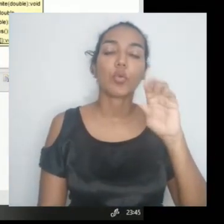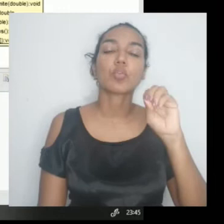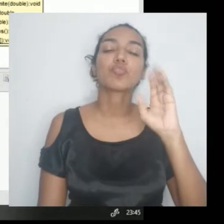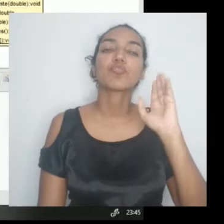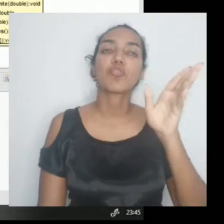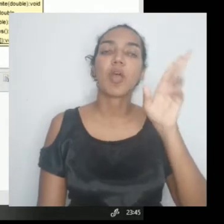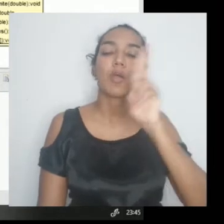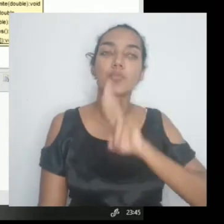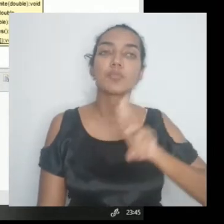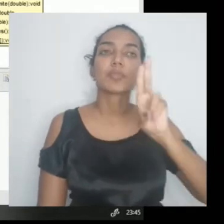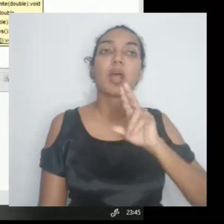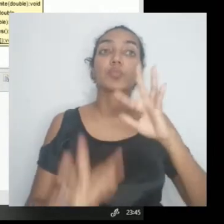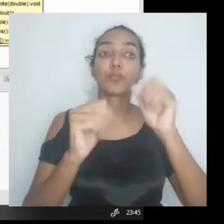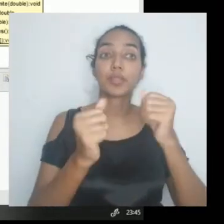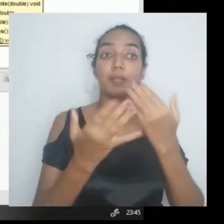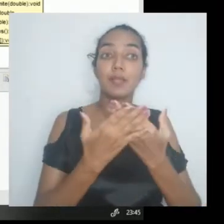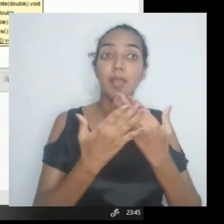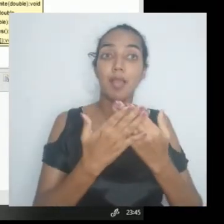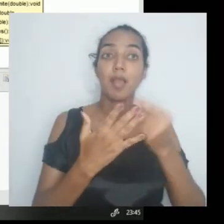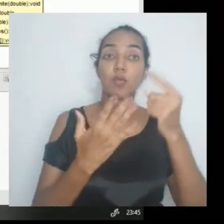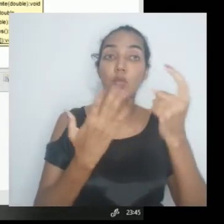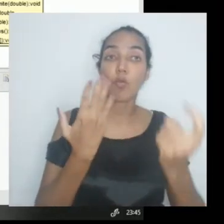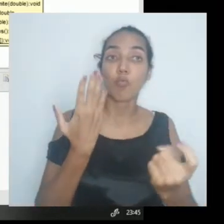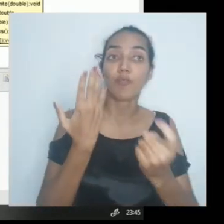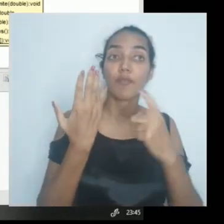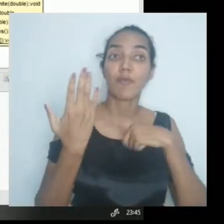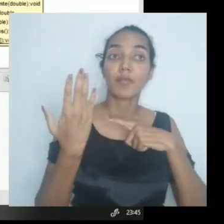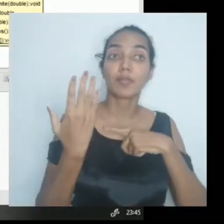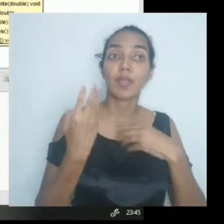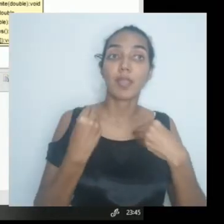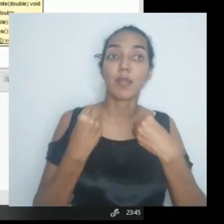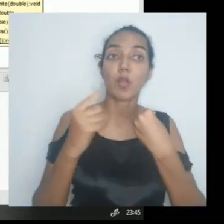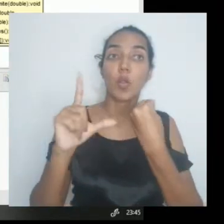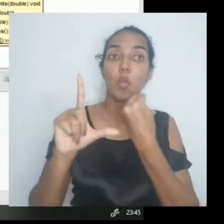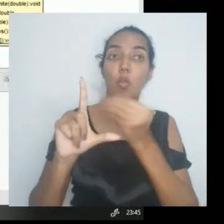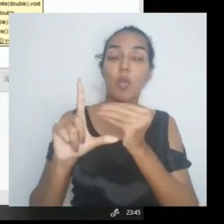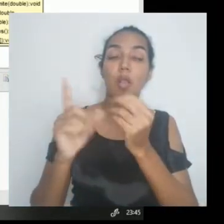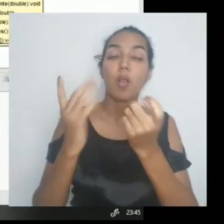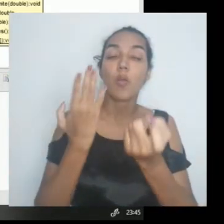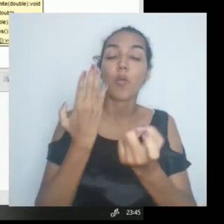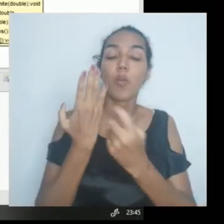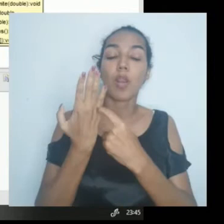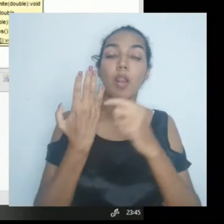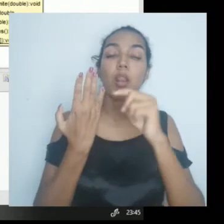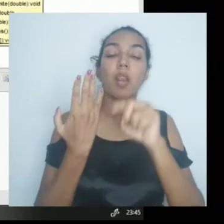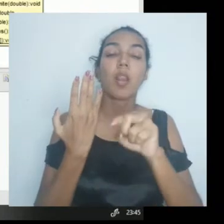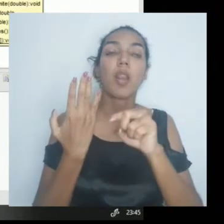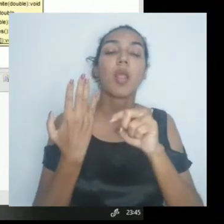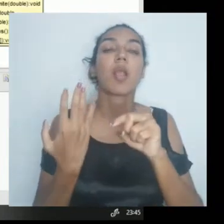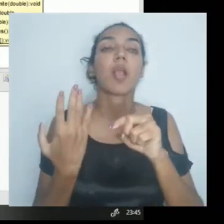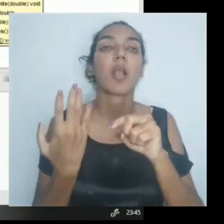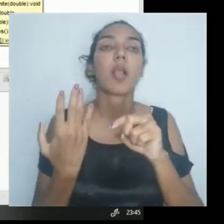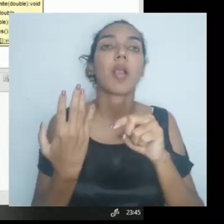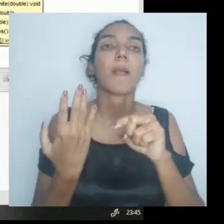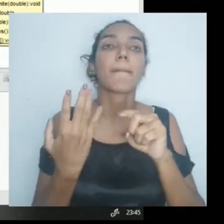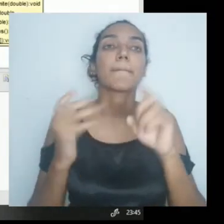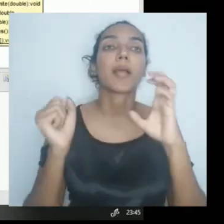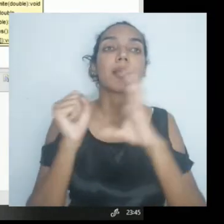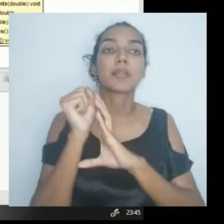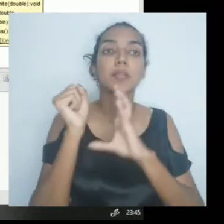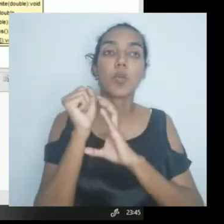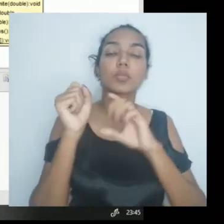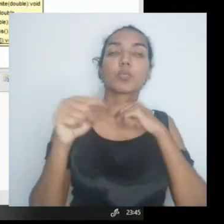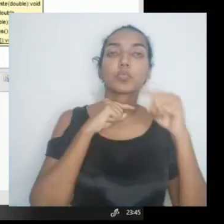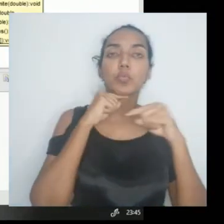que eu estou mostrando agora, certo? Então, qualquer dúvida em relação ao código, vocês podem consultar o código diretamente no link que eu